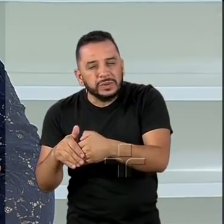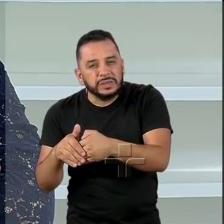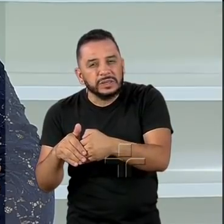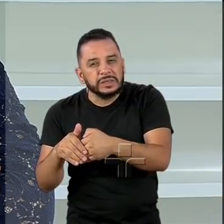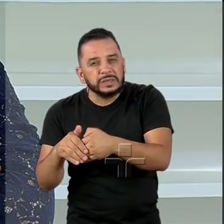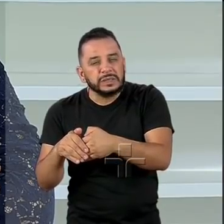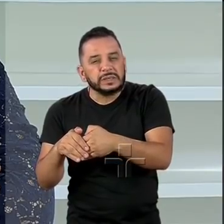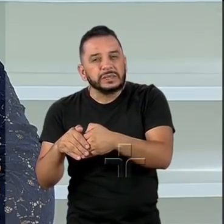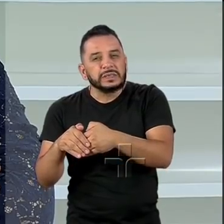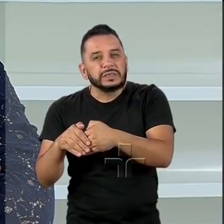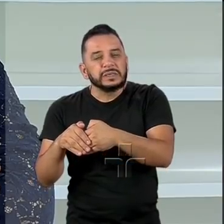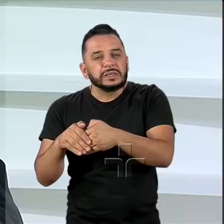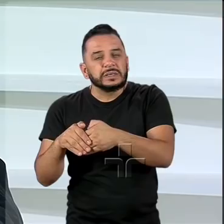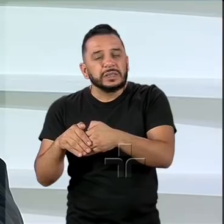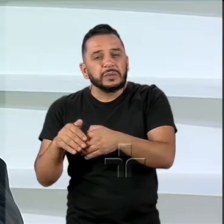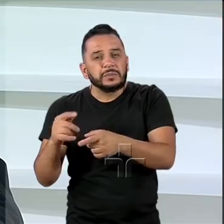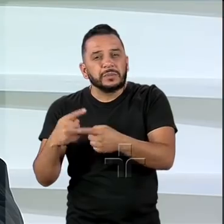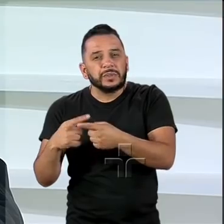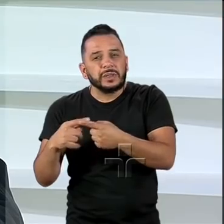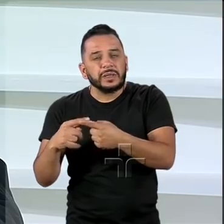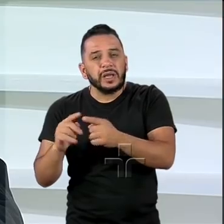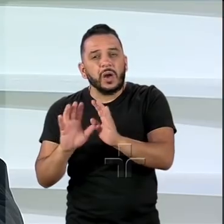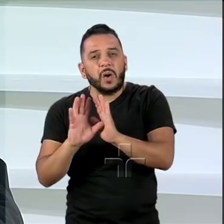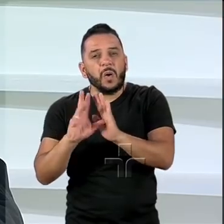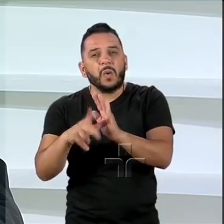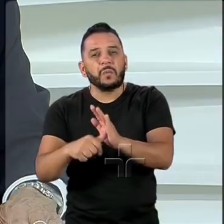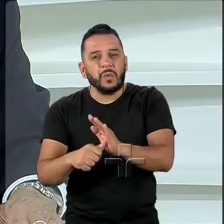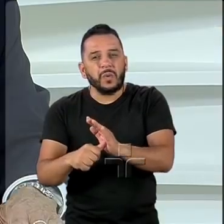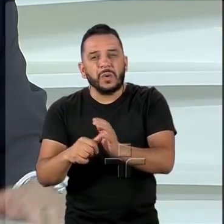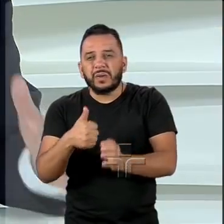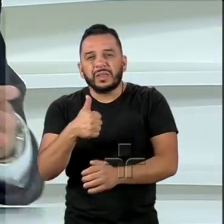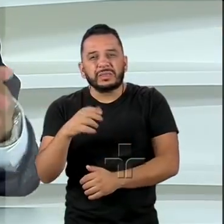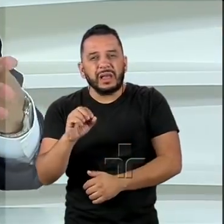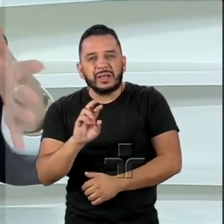num furto de R$10,